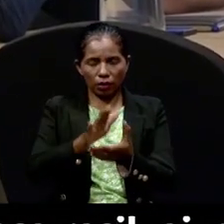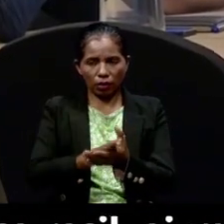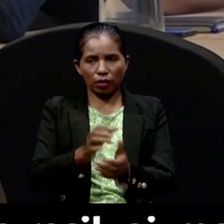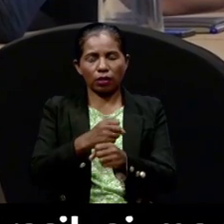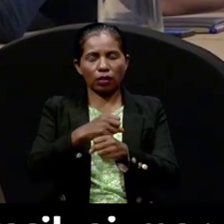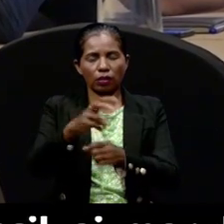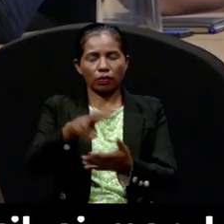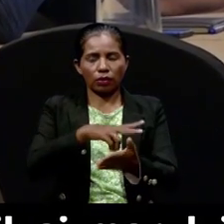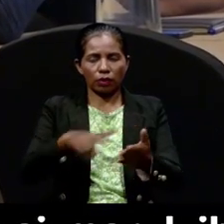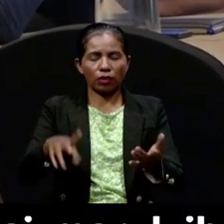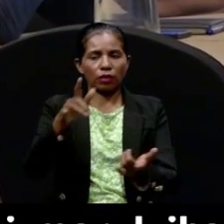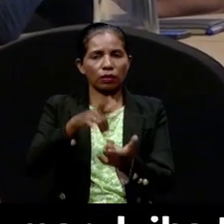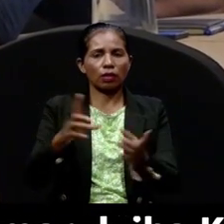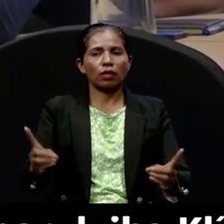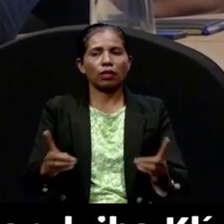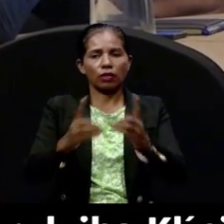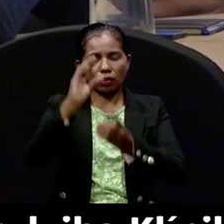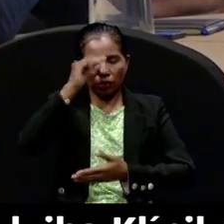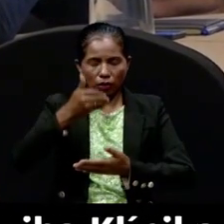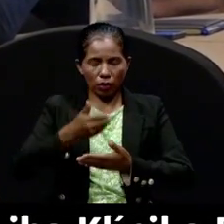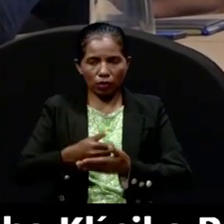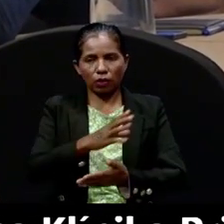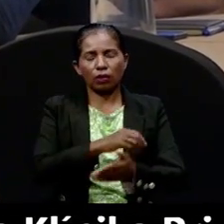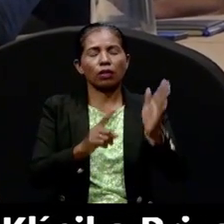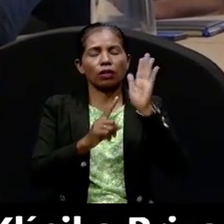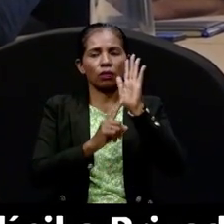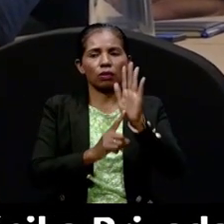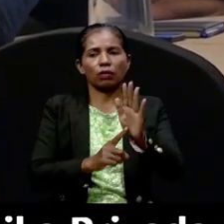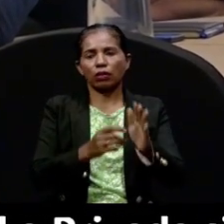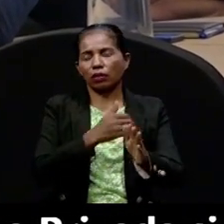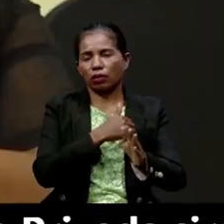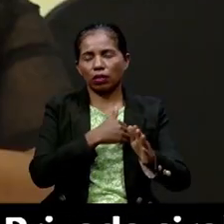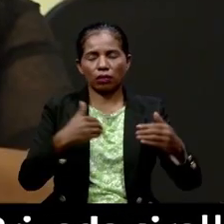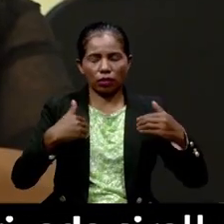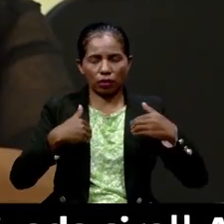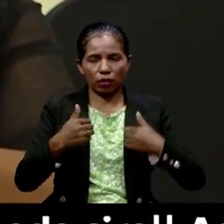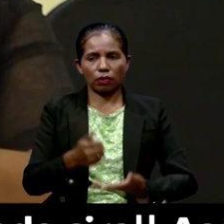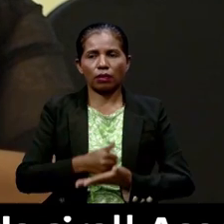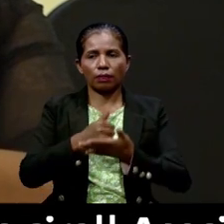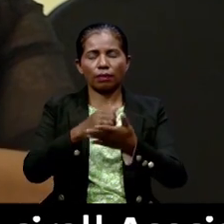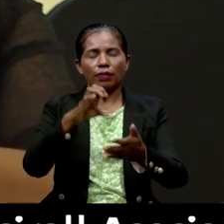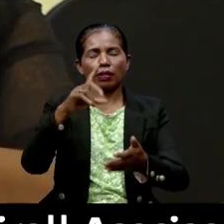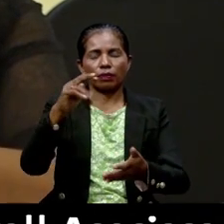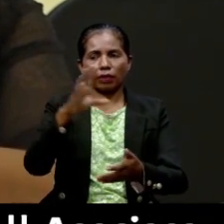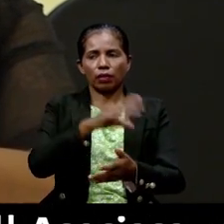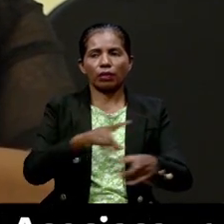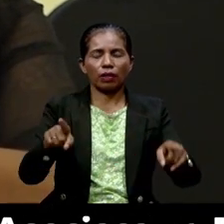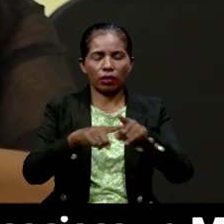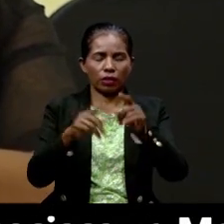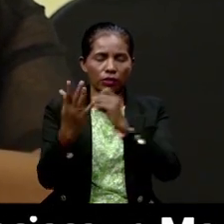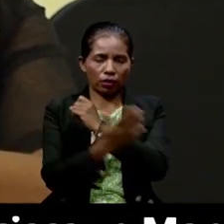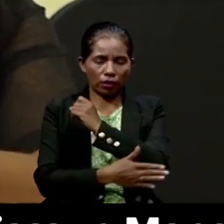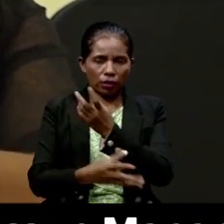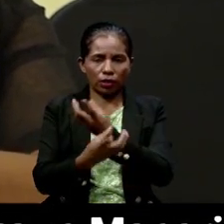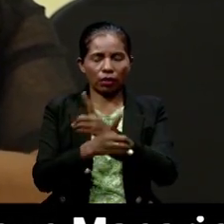halo violência sexual hasoro ni wan rasik nebe to agora será o que a solução. Elvira Hatete, Hanessa Nação